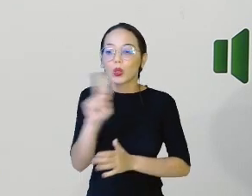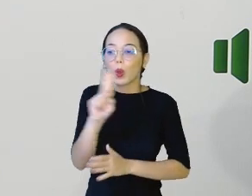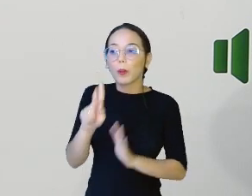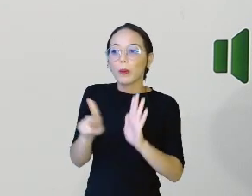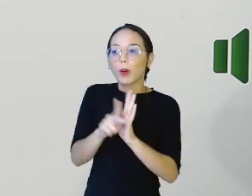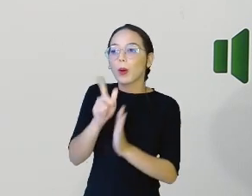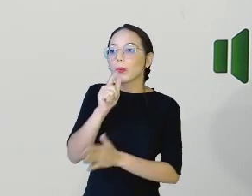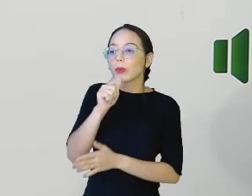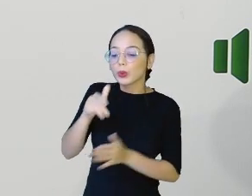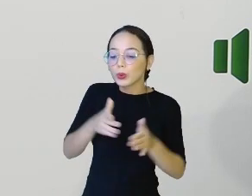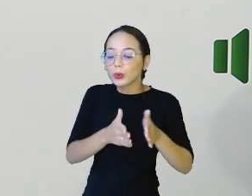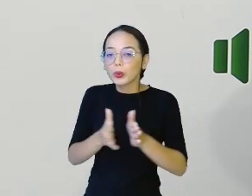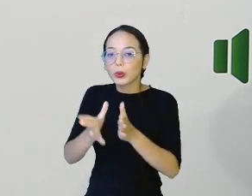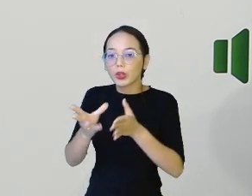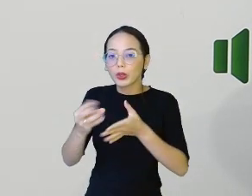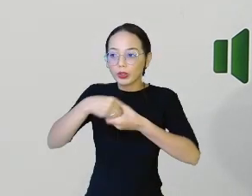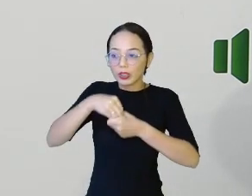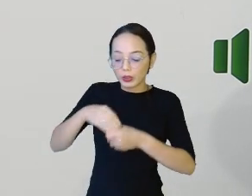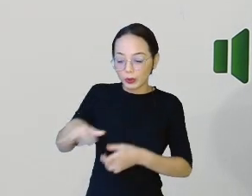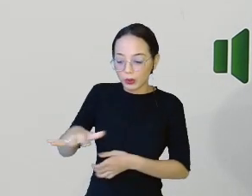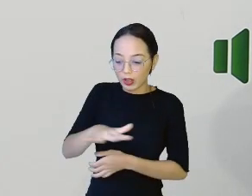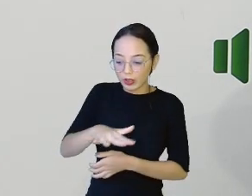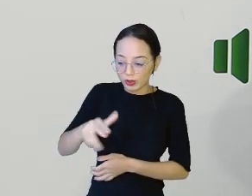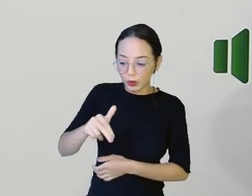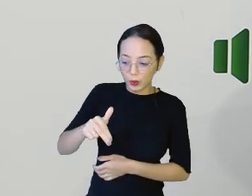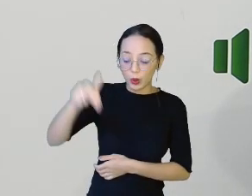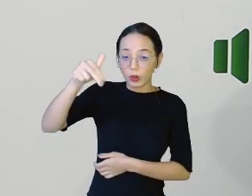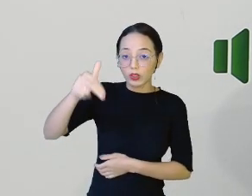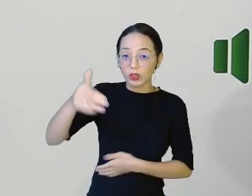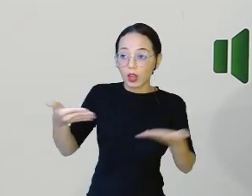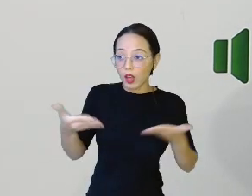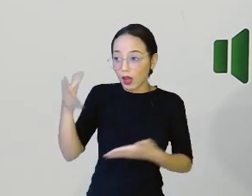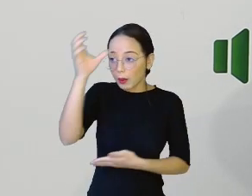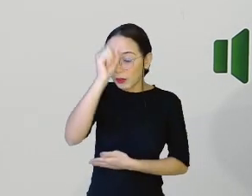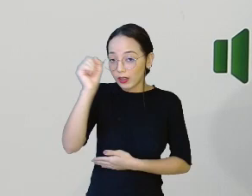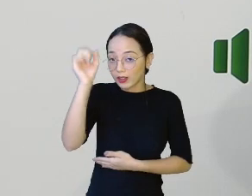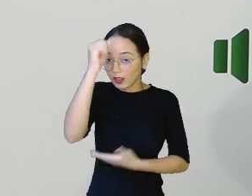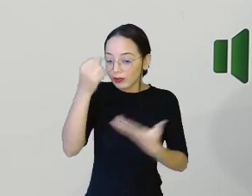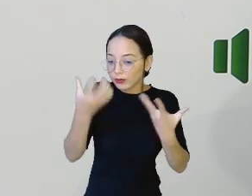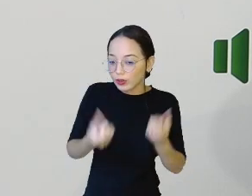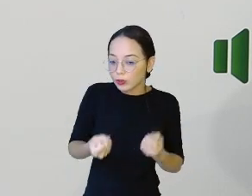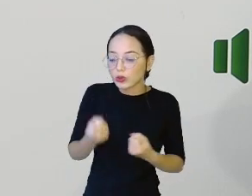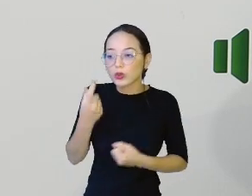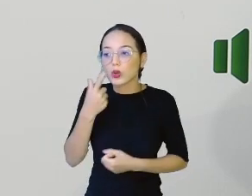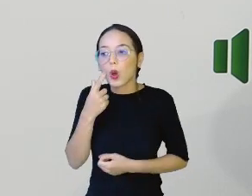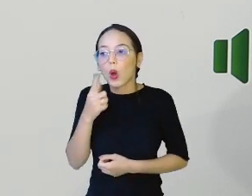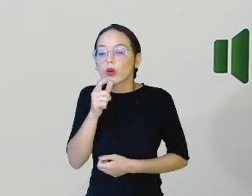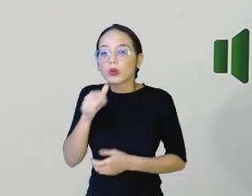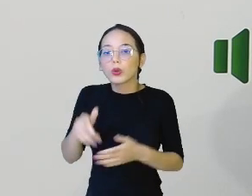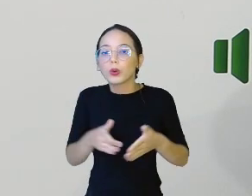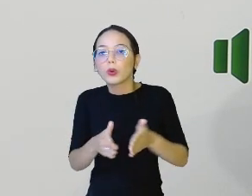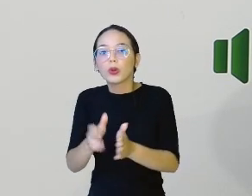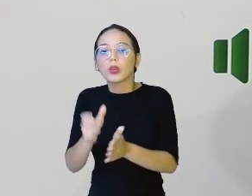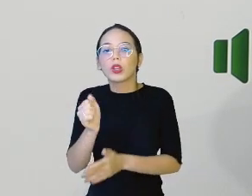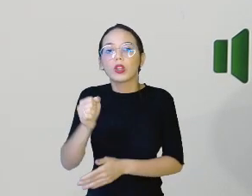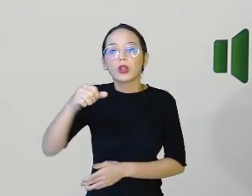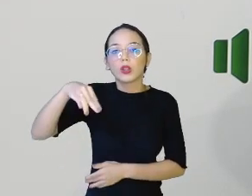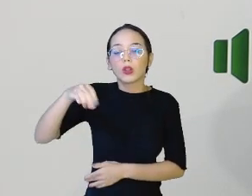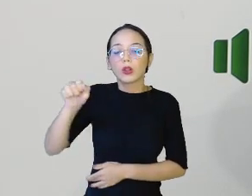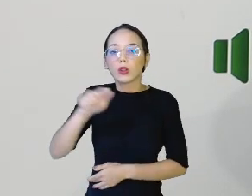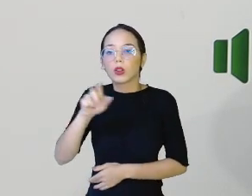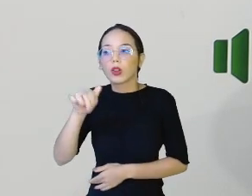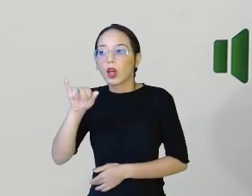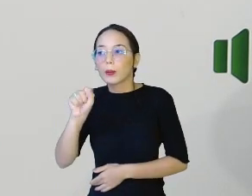do rio aí que corta a região norte. Vamos aprender um pouquinho sobre ele? O rio Amazonas, ele nasce